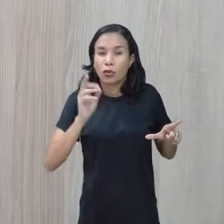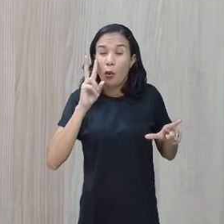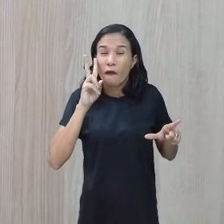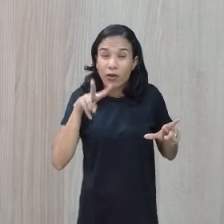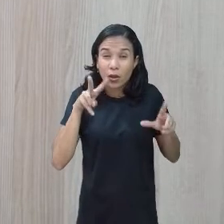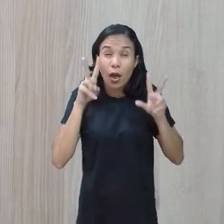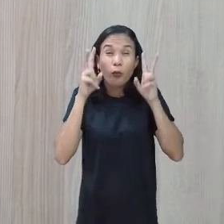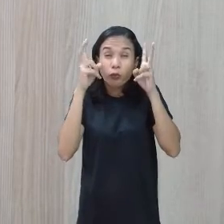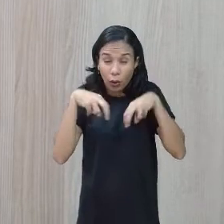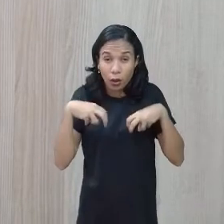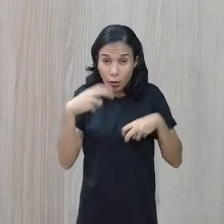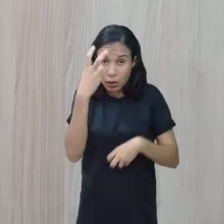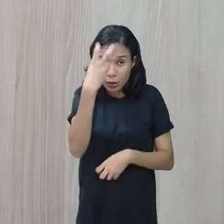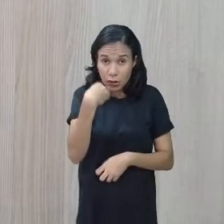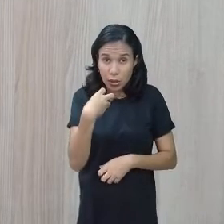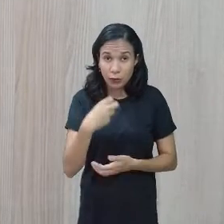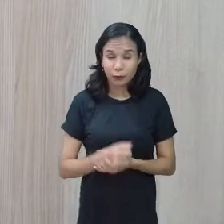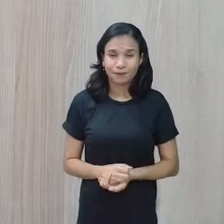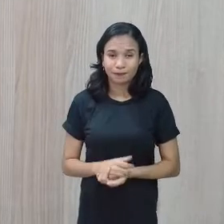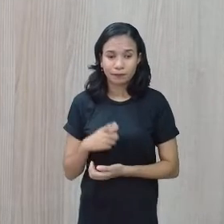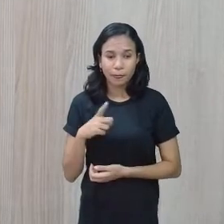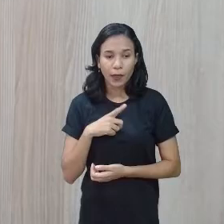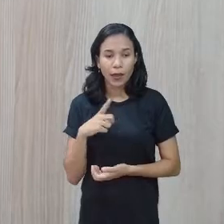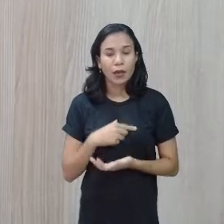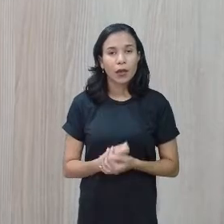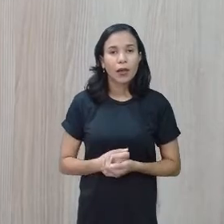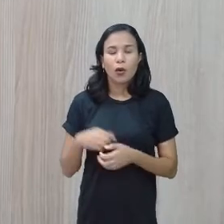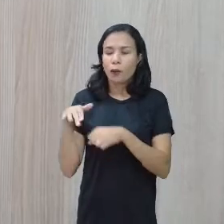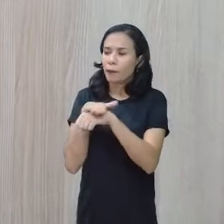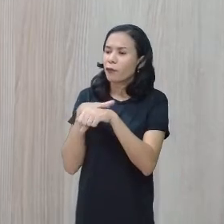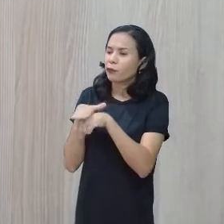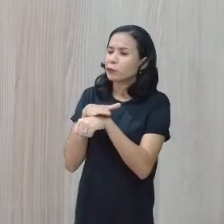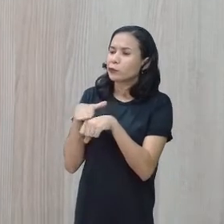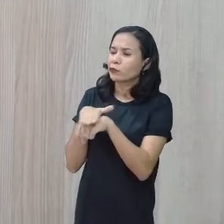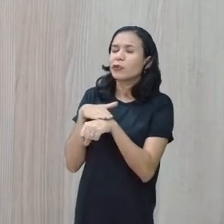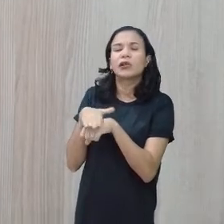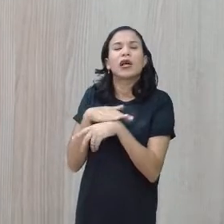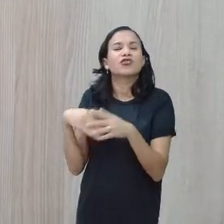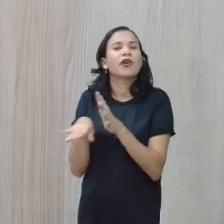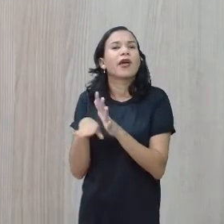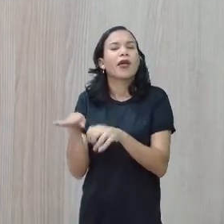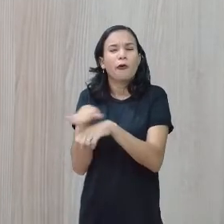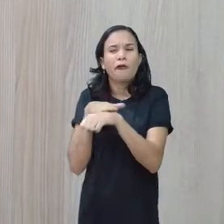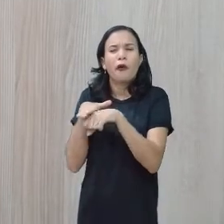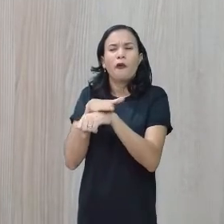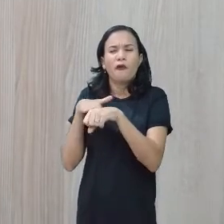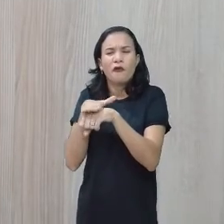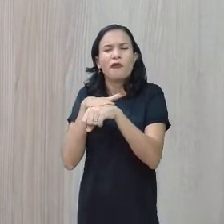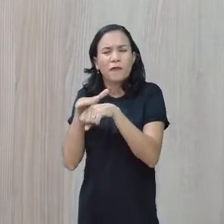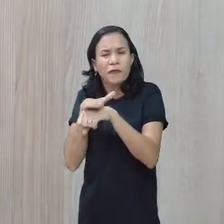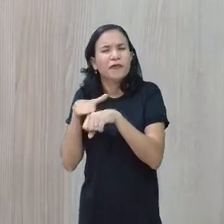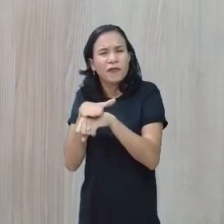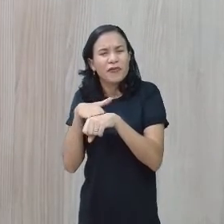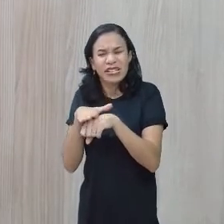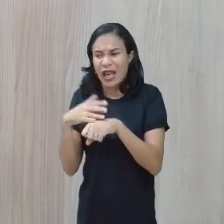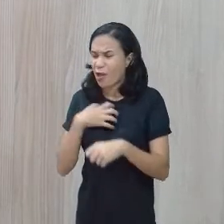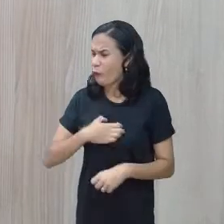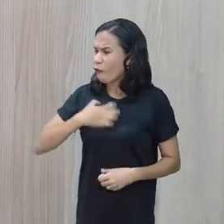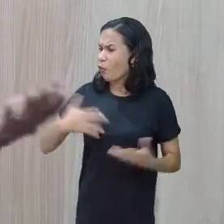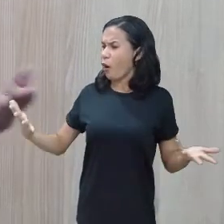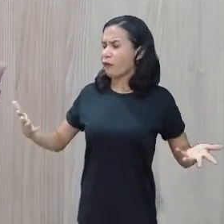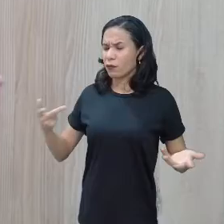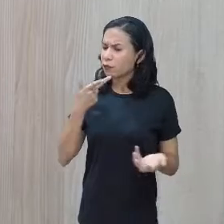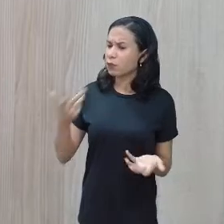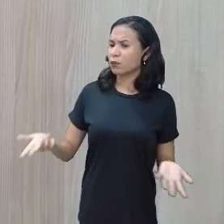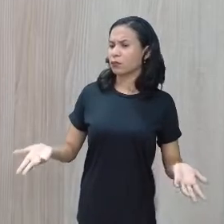teria. E uma vez eu cheguei e ele começou, sentava na frente e começou a conversar com outro menino. Começou a conversar, e eu me irritei. Eu disse,